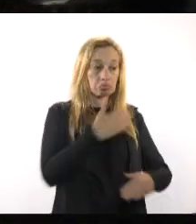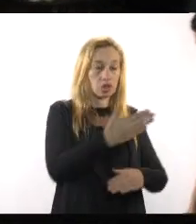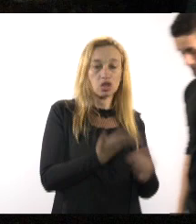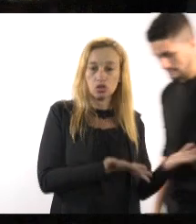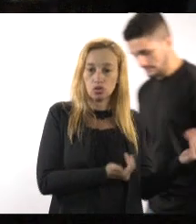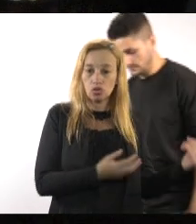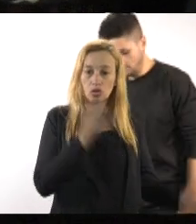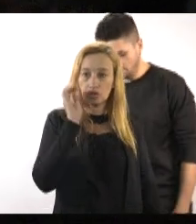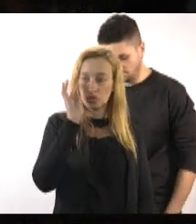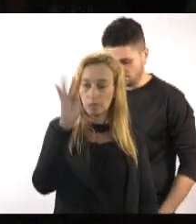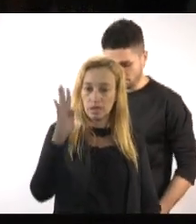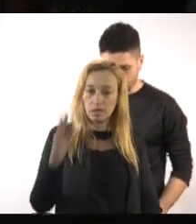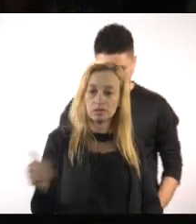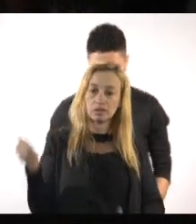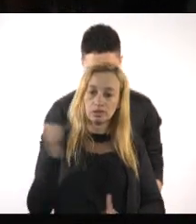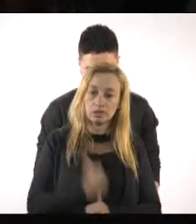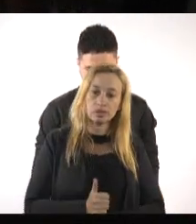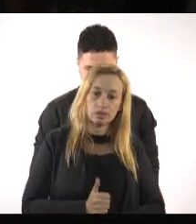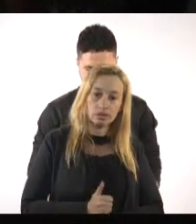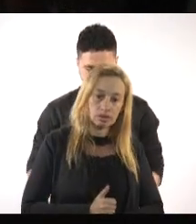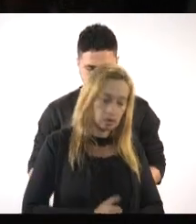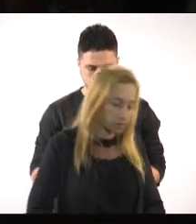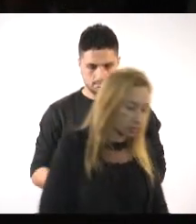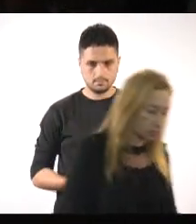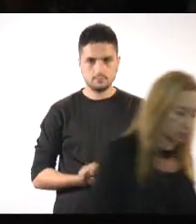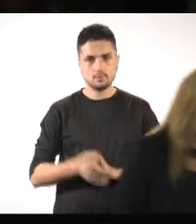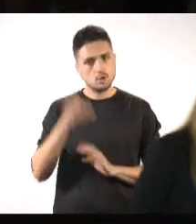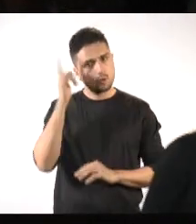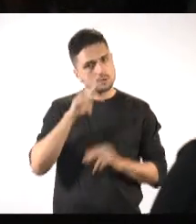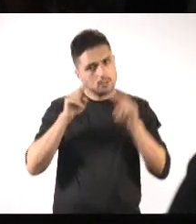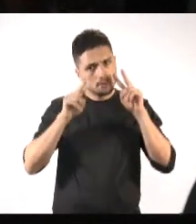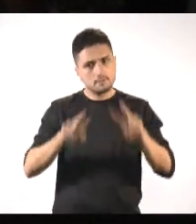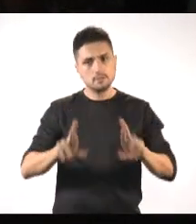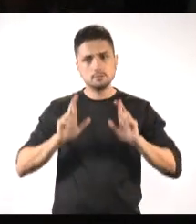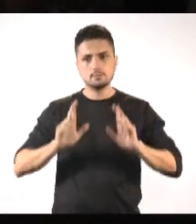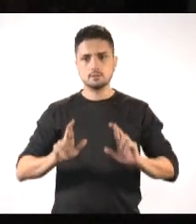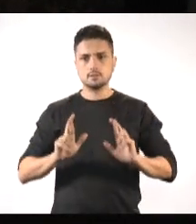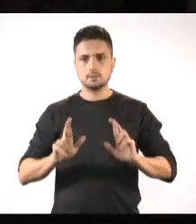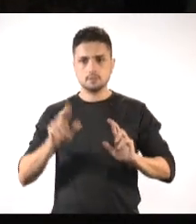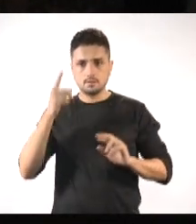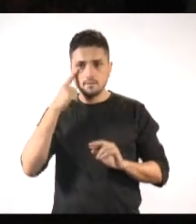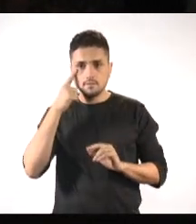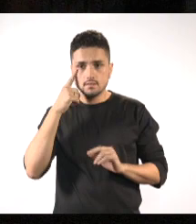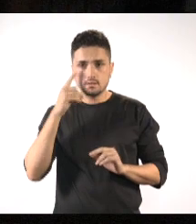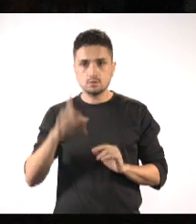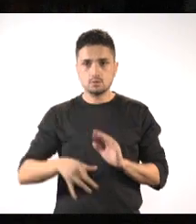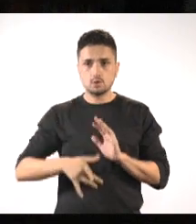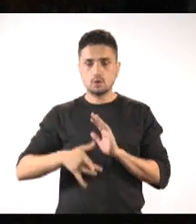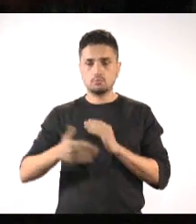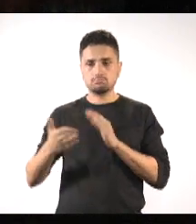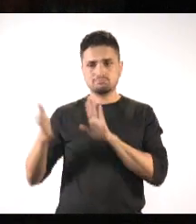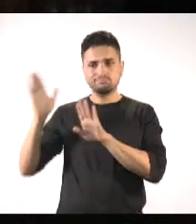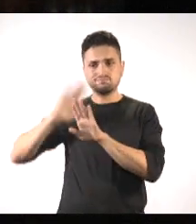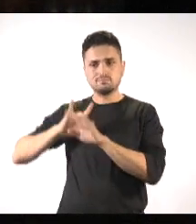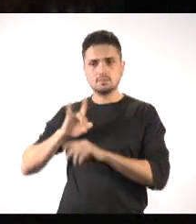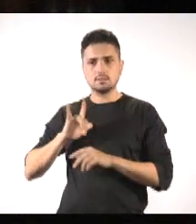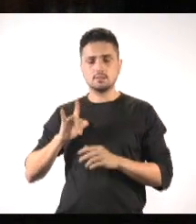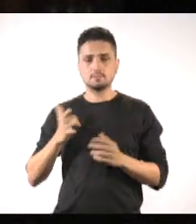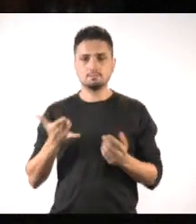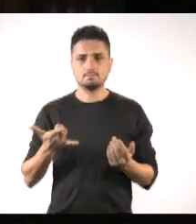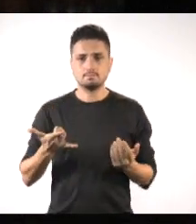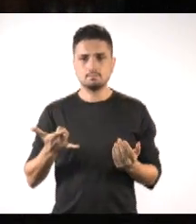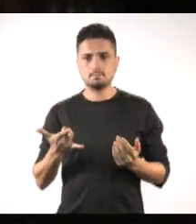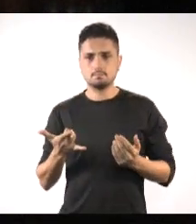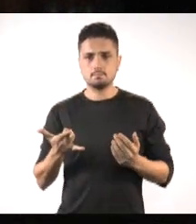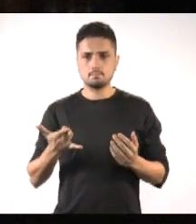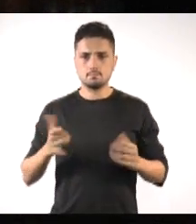uma esperança. A gente vai ver apenas por trás deles aquilo que às vezes na precariedade da rua